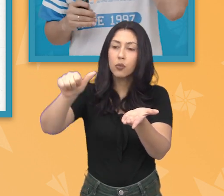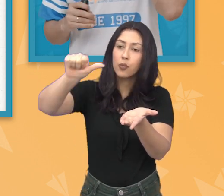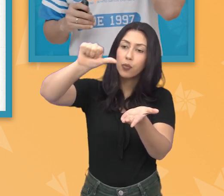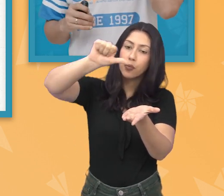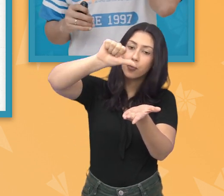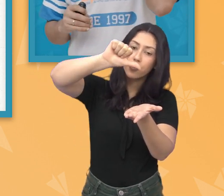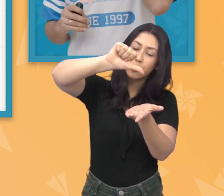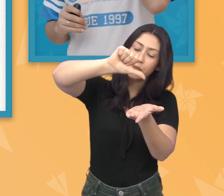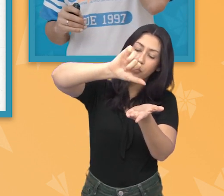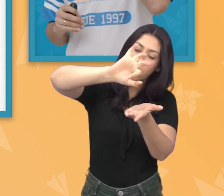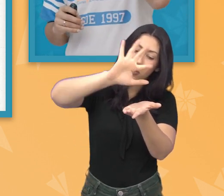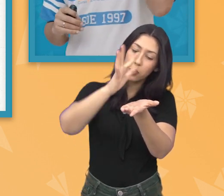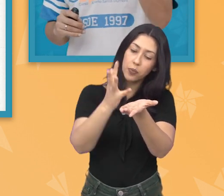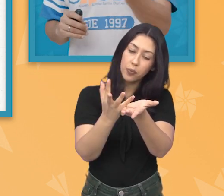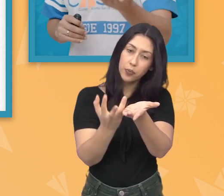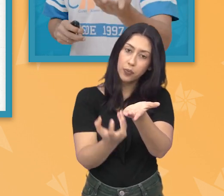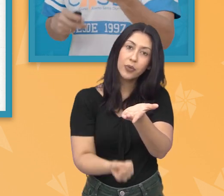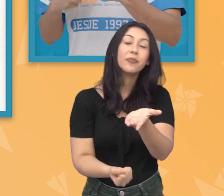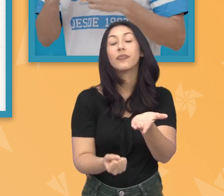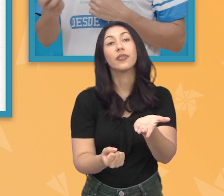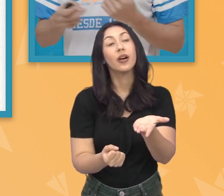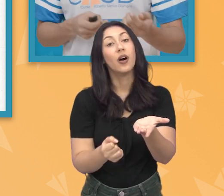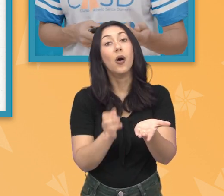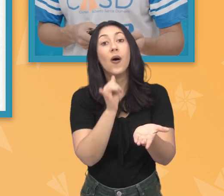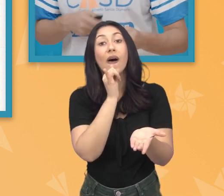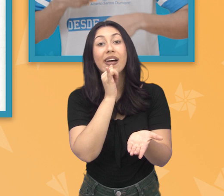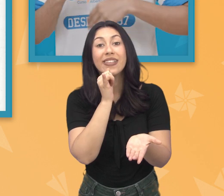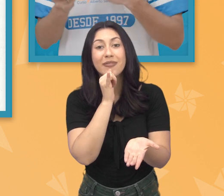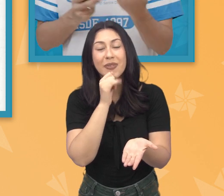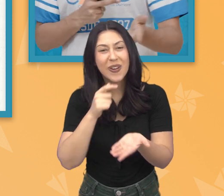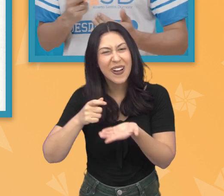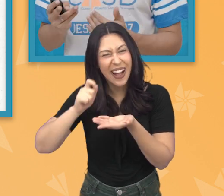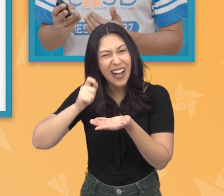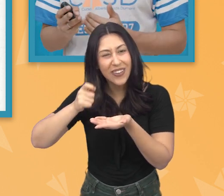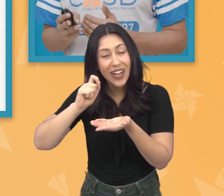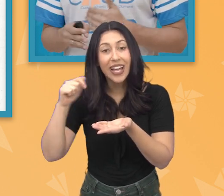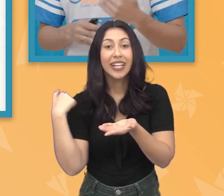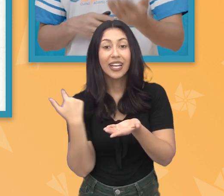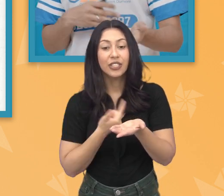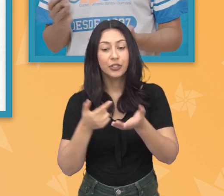pensar nisso muito exemplarmente como no café, quando a gente vai coar o café, que a maioria